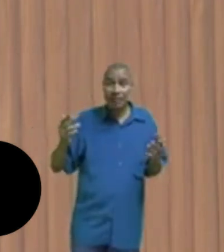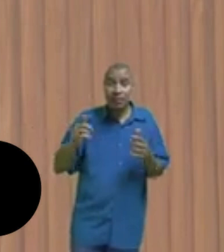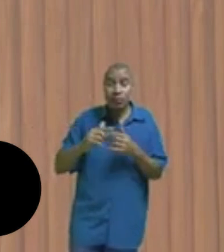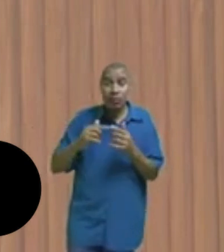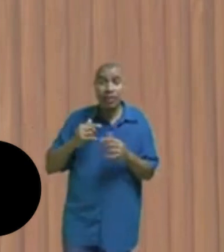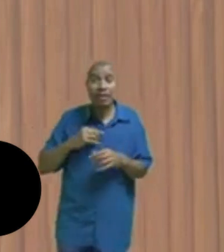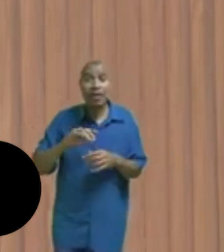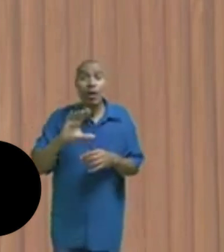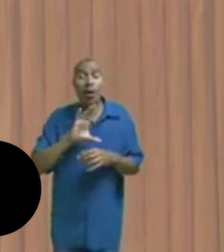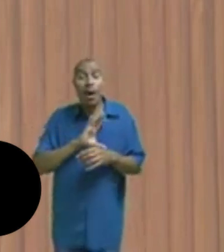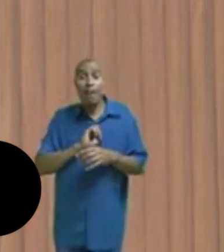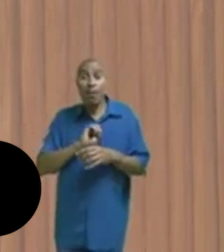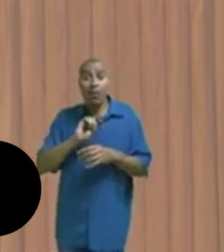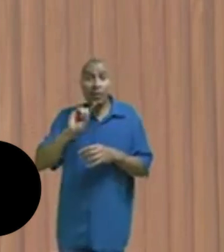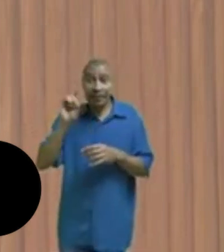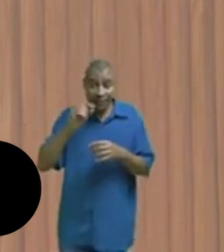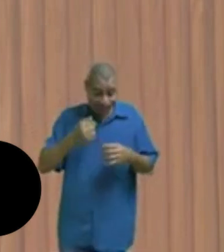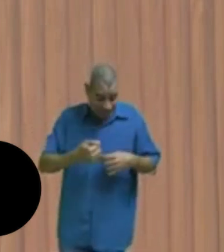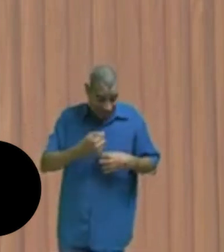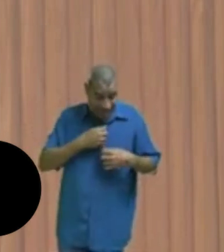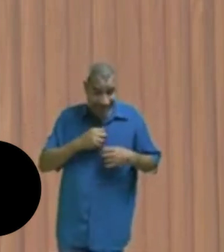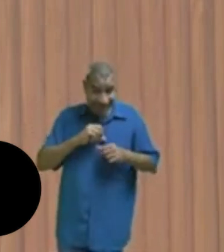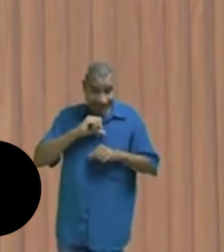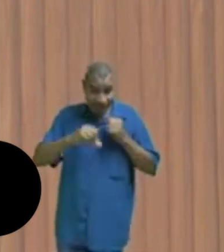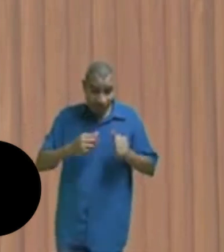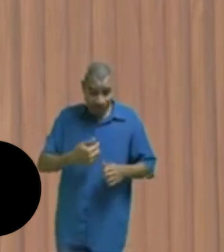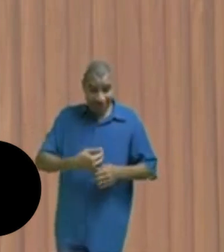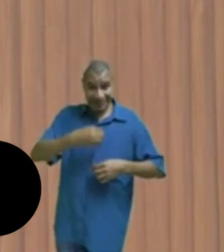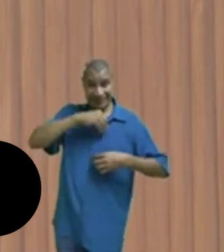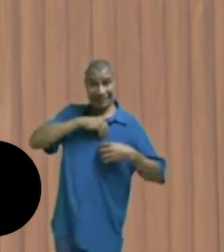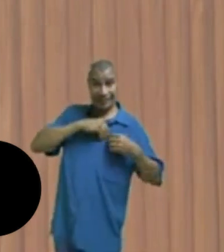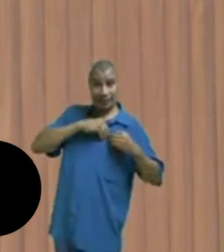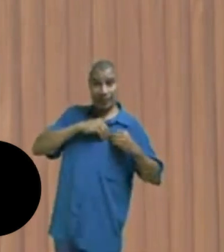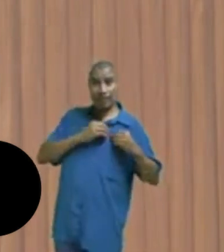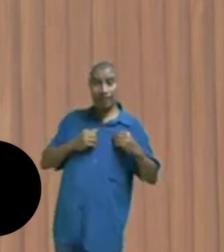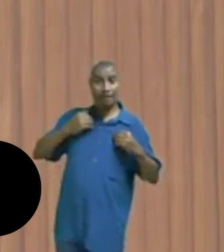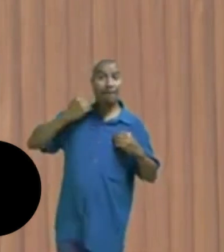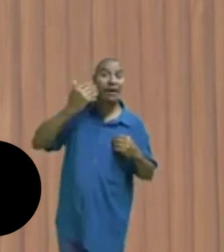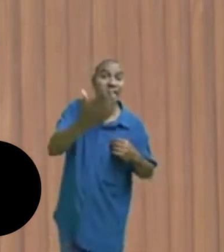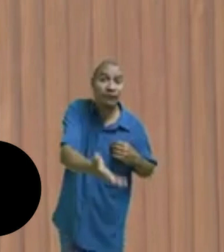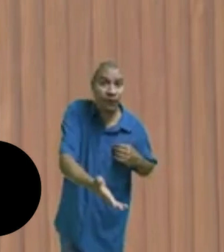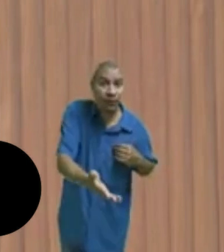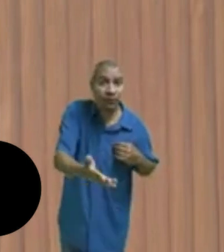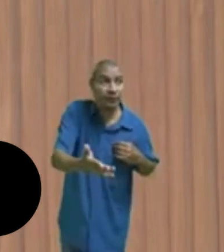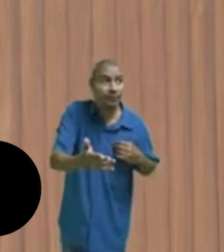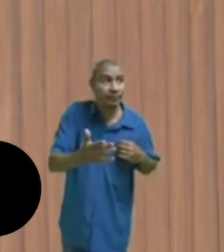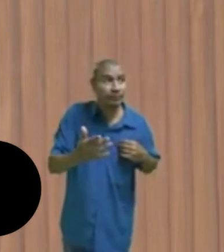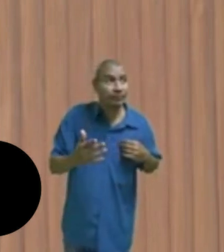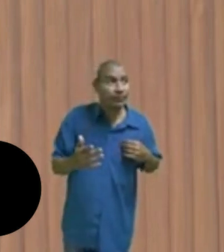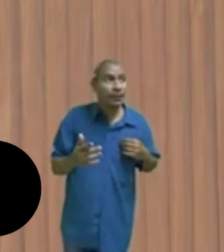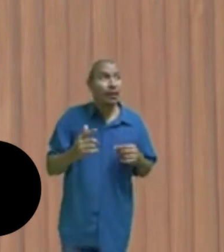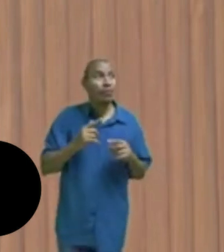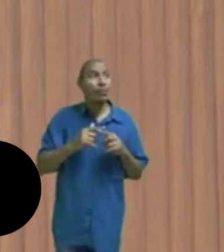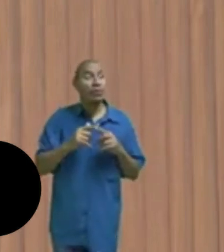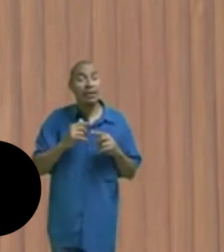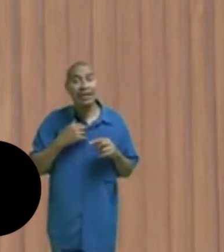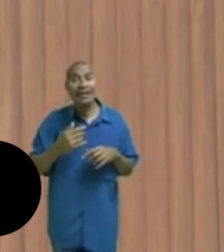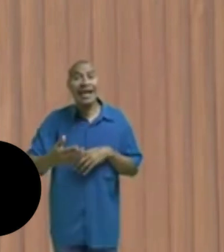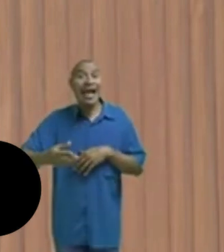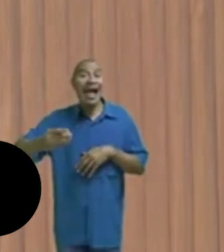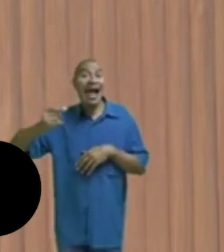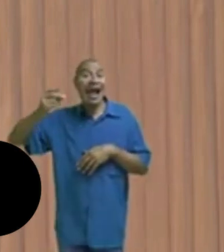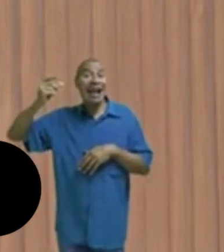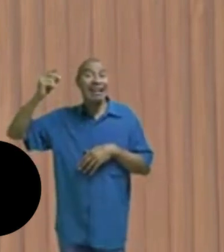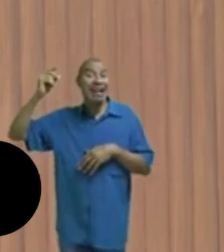para fora. É como se essa cisterna rota, seca, rachada, quebrada,